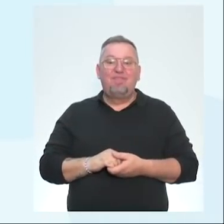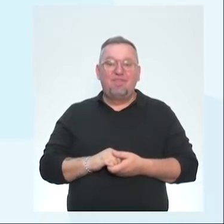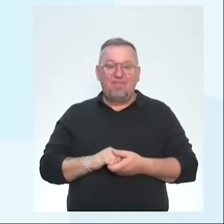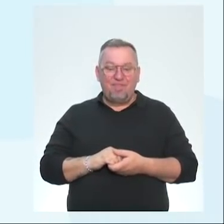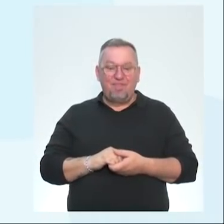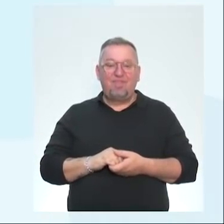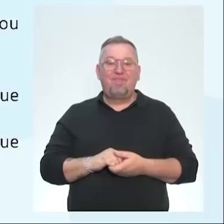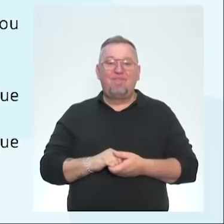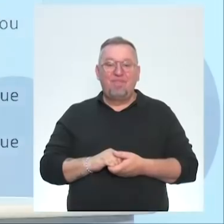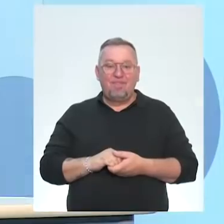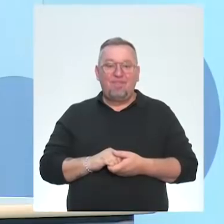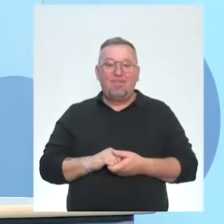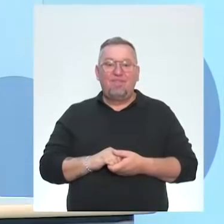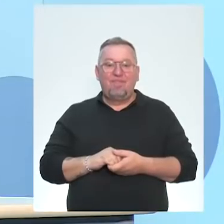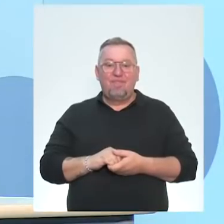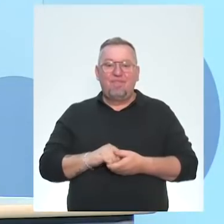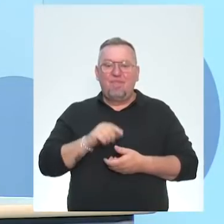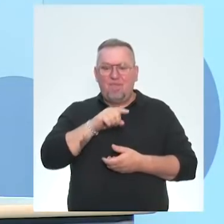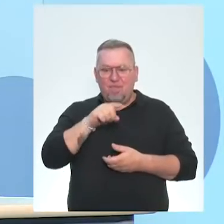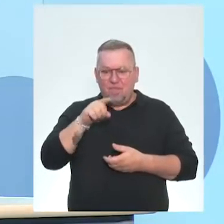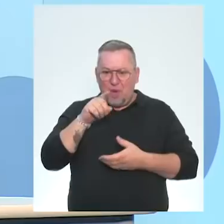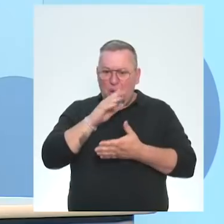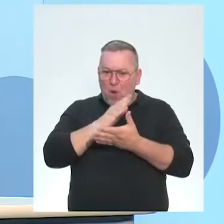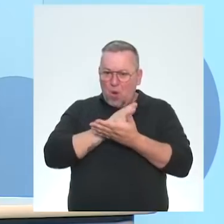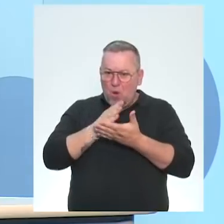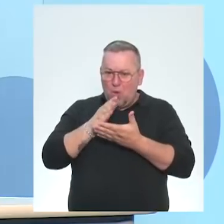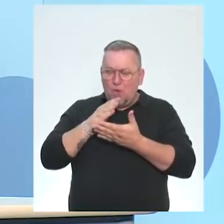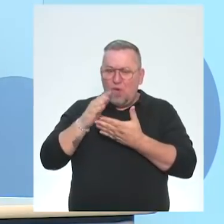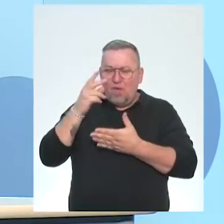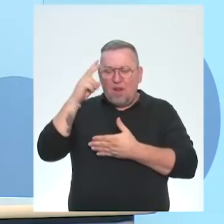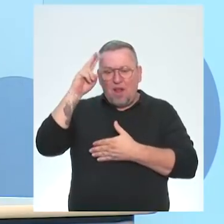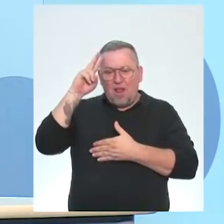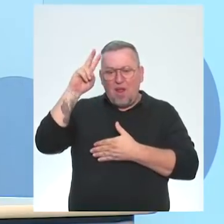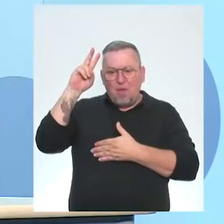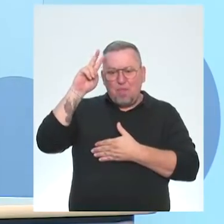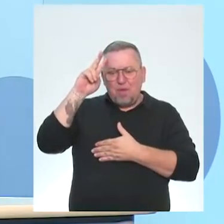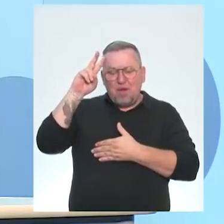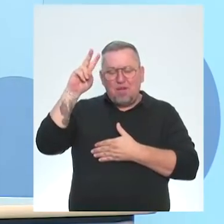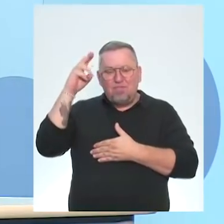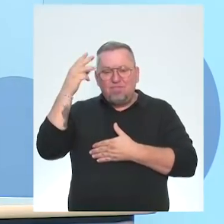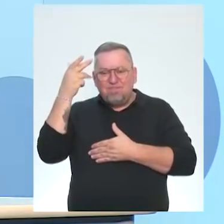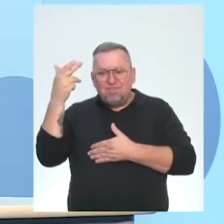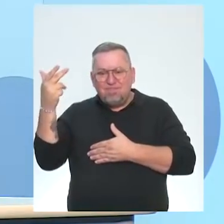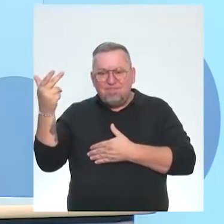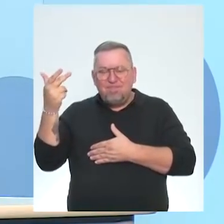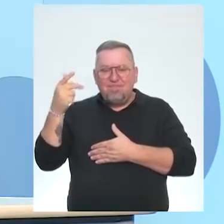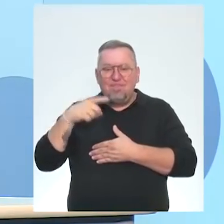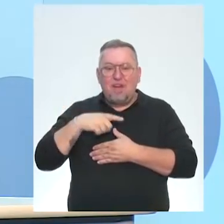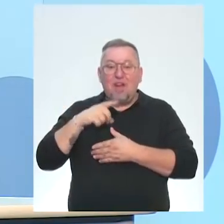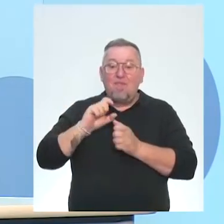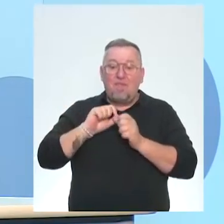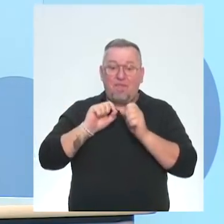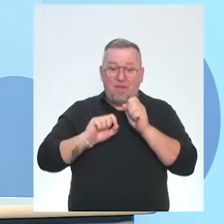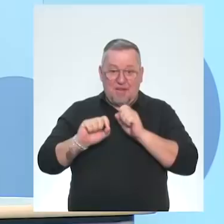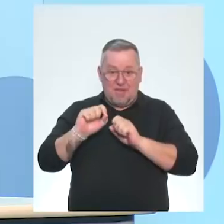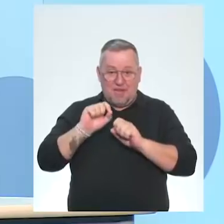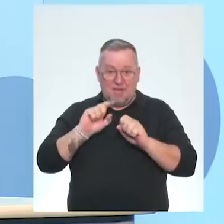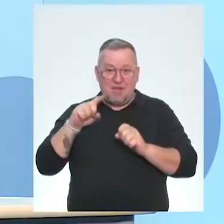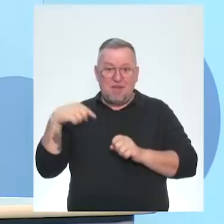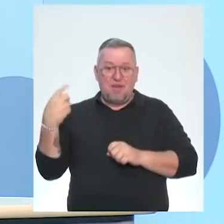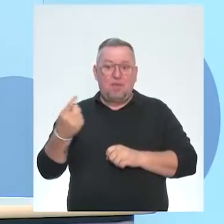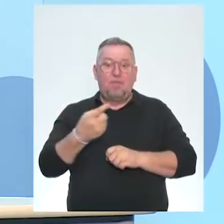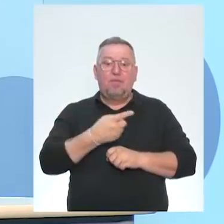Vamos começar, então, falando sobre memórias e histórias. E hoje eu quero fazer essa